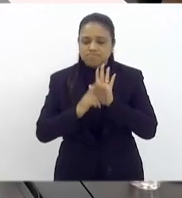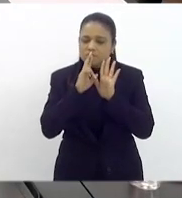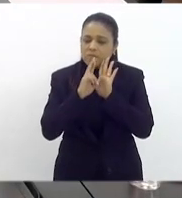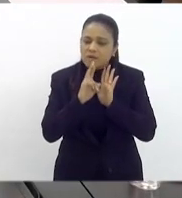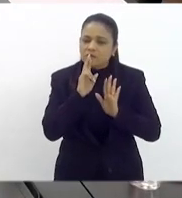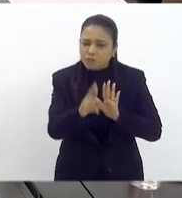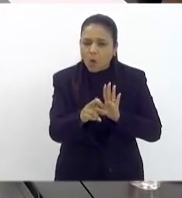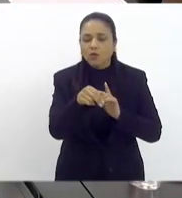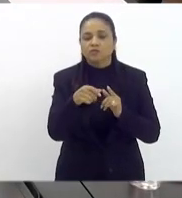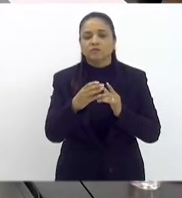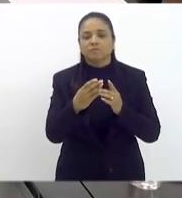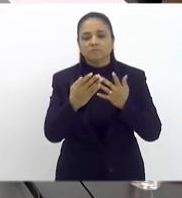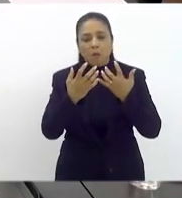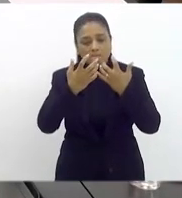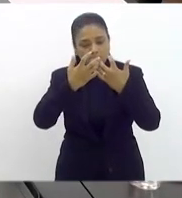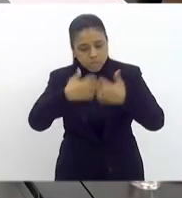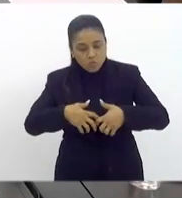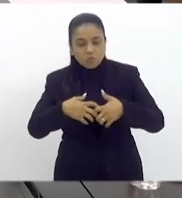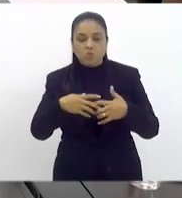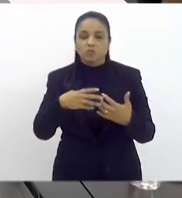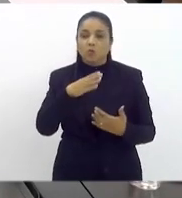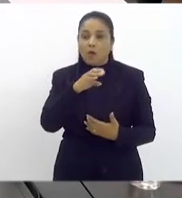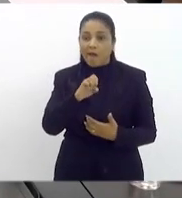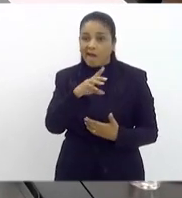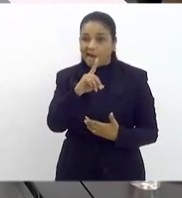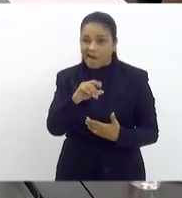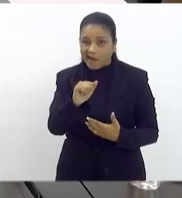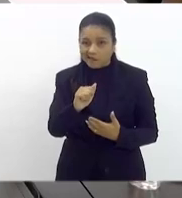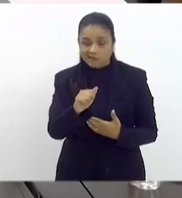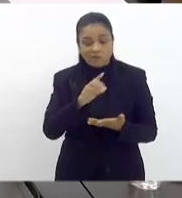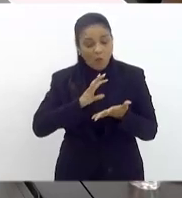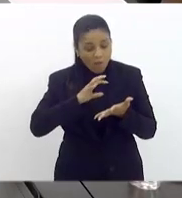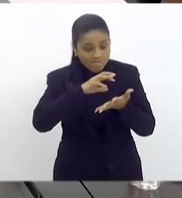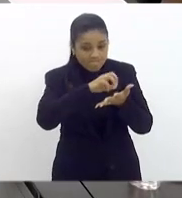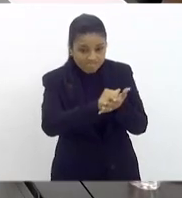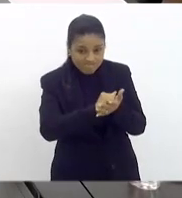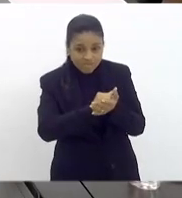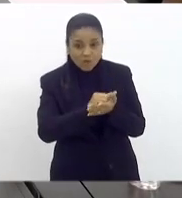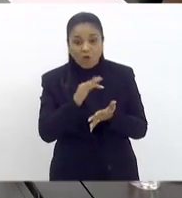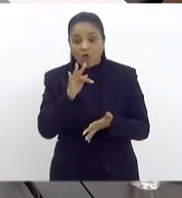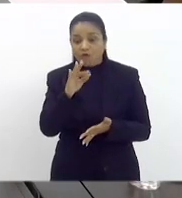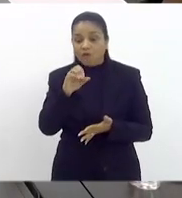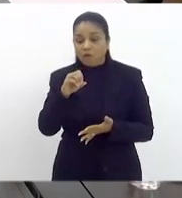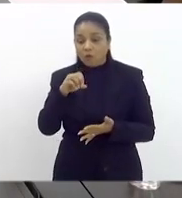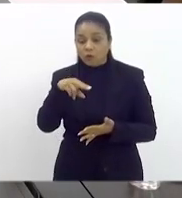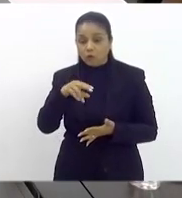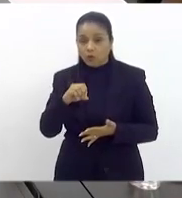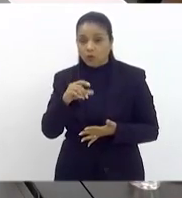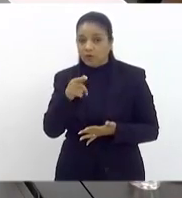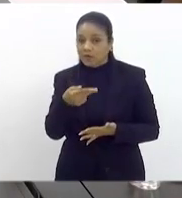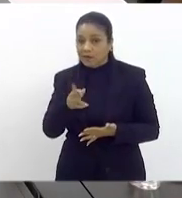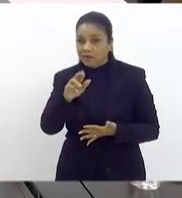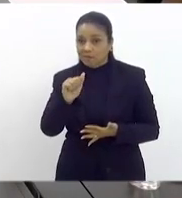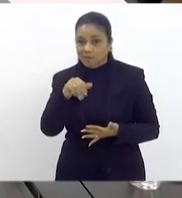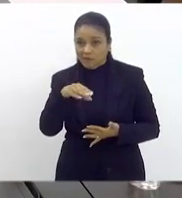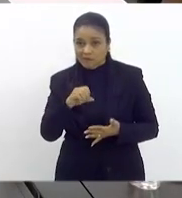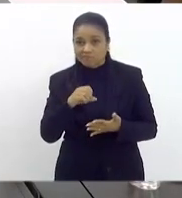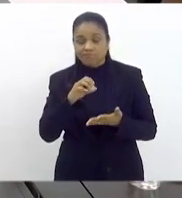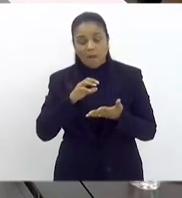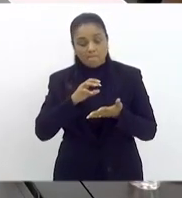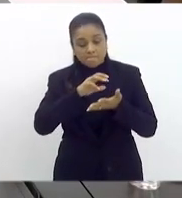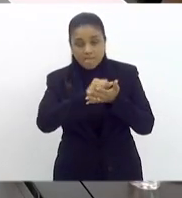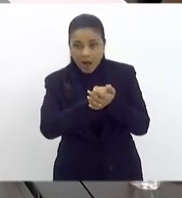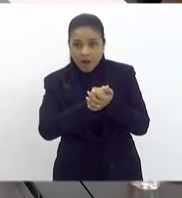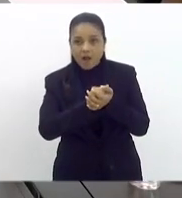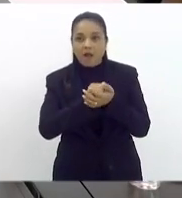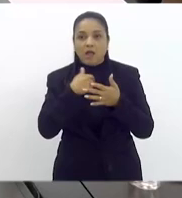assim. Na medida em que eu faço, que eu registro um fonograma, porque a cobrança é feita a partir do fonograma, só para vocês entenderem, a